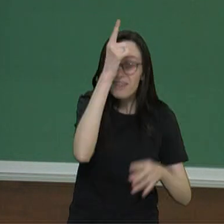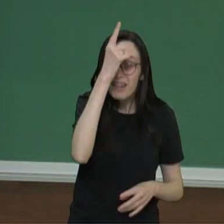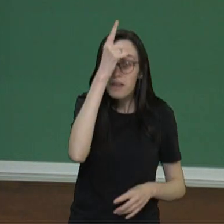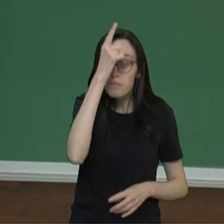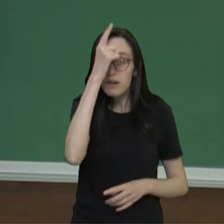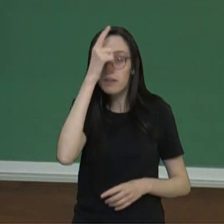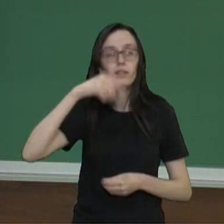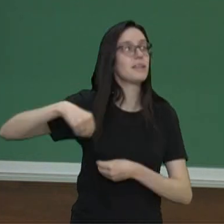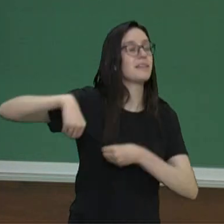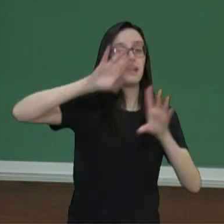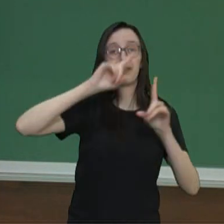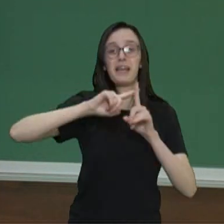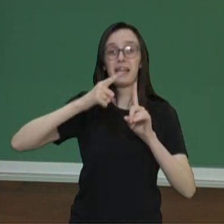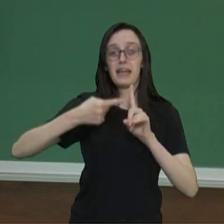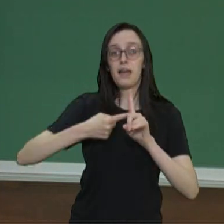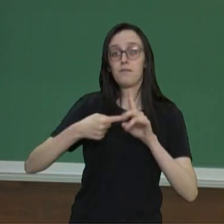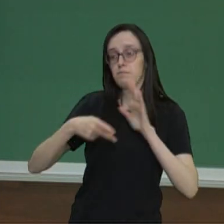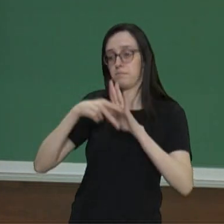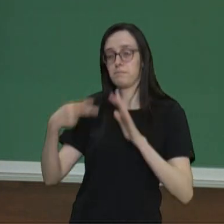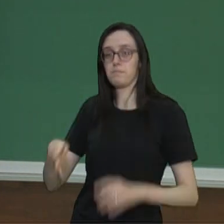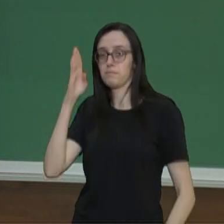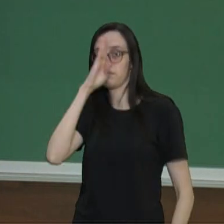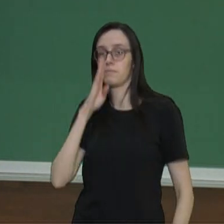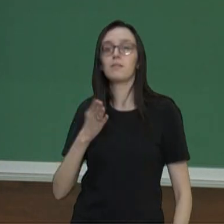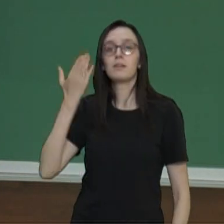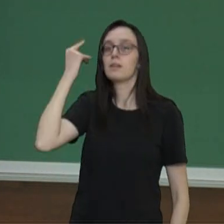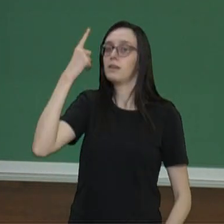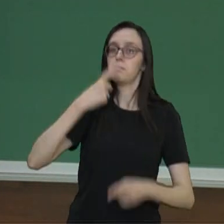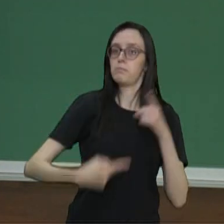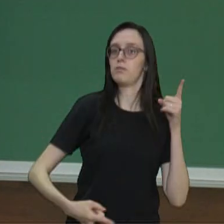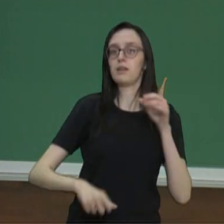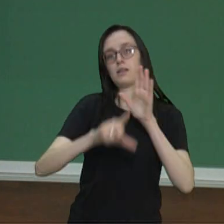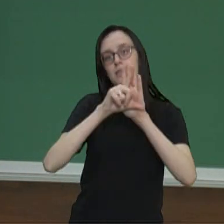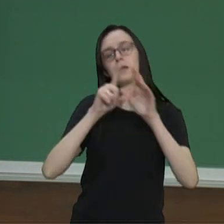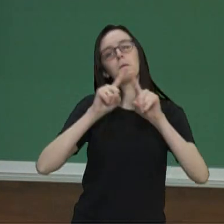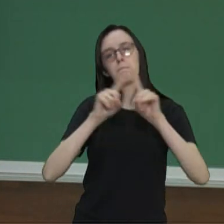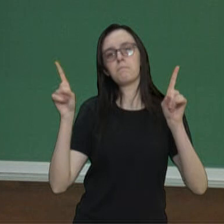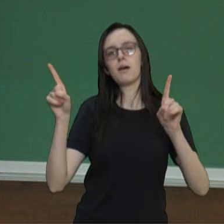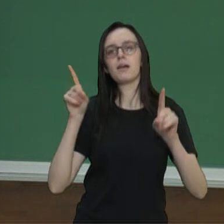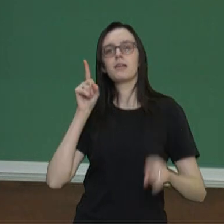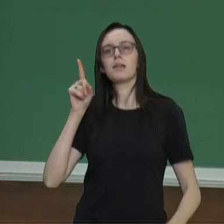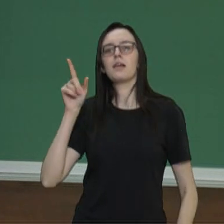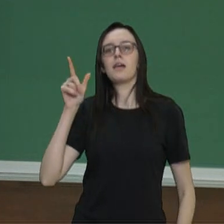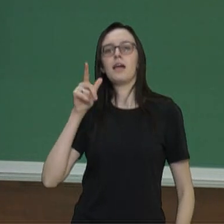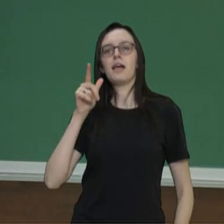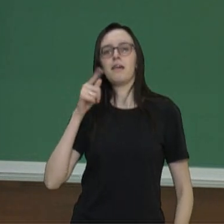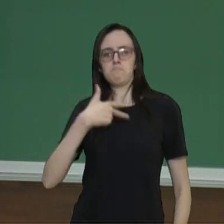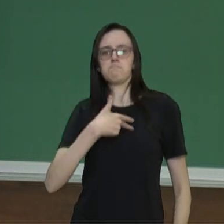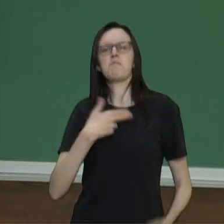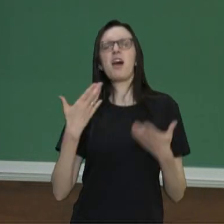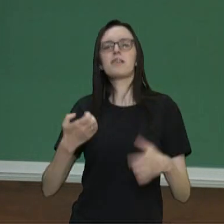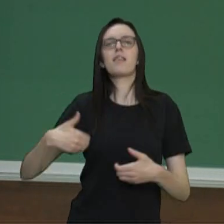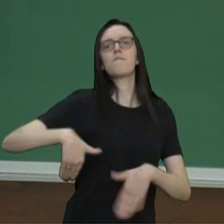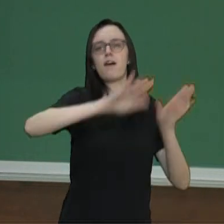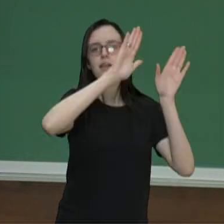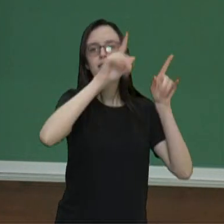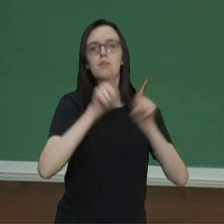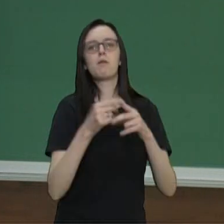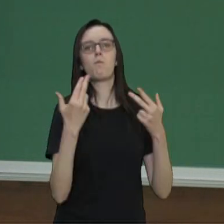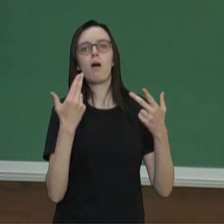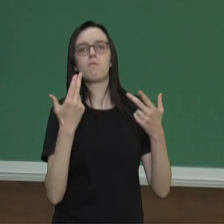embora do Brasil grávida de um brasileiro, o que não era permitido por lei, mas o Getúlio Vargas faz isso mesmo assim e ganha uma